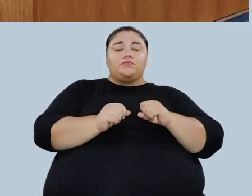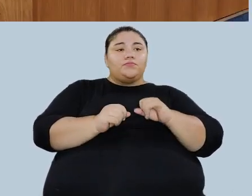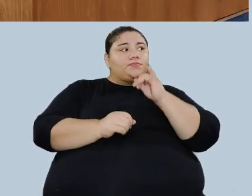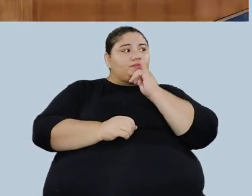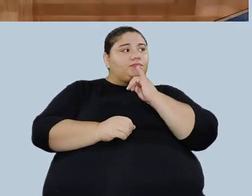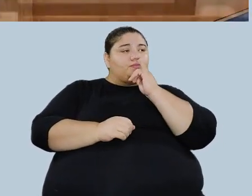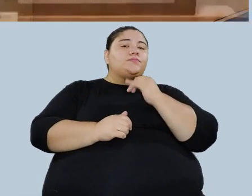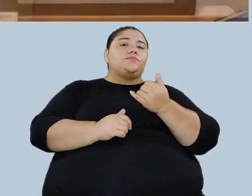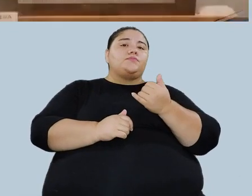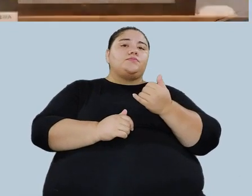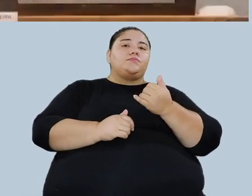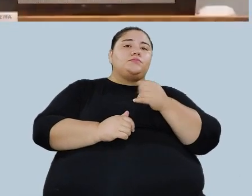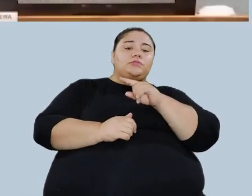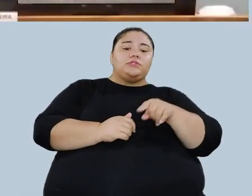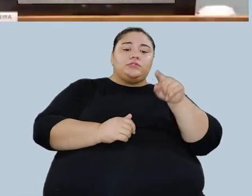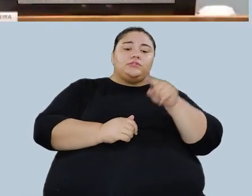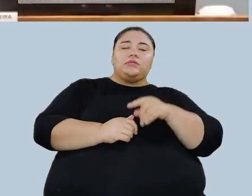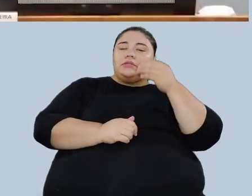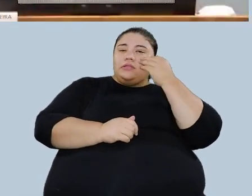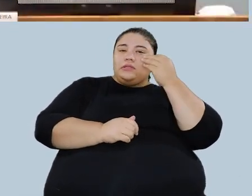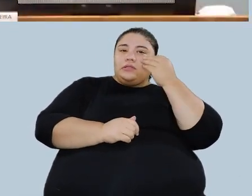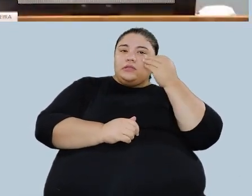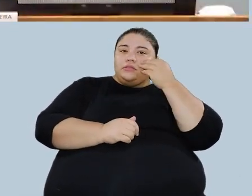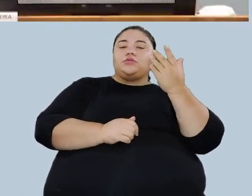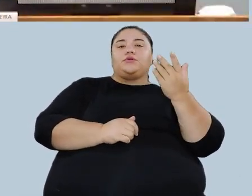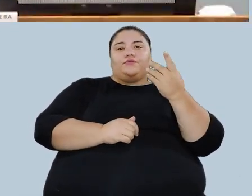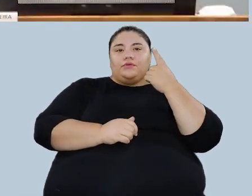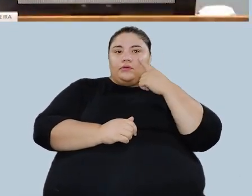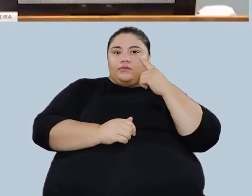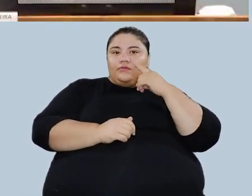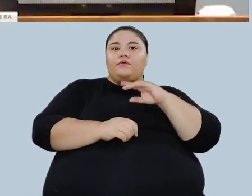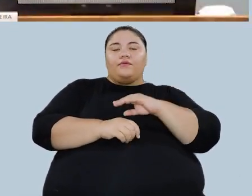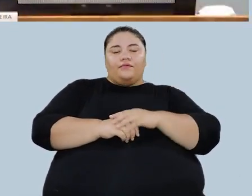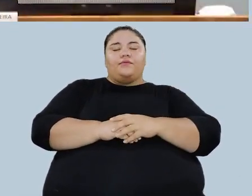eliminar as tentativas de fraude de imediato. Mas é lógico que,